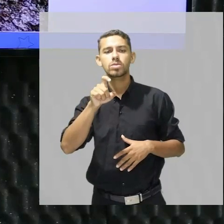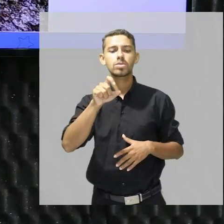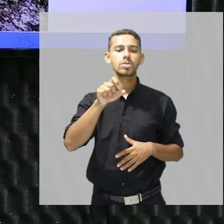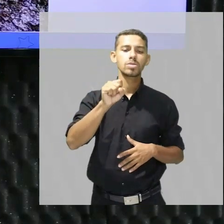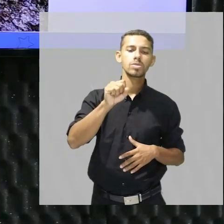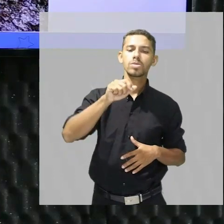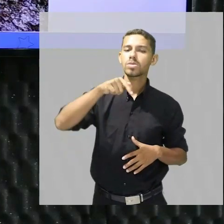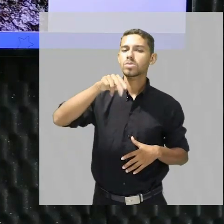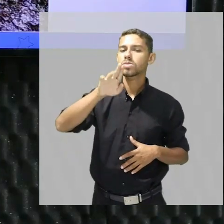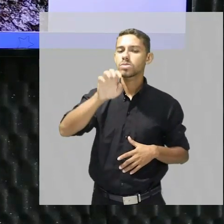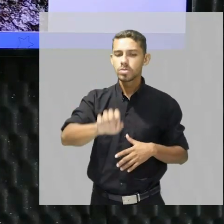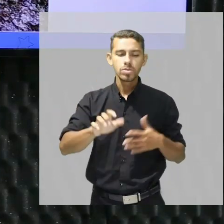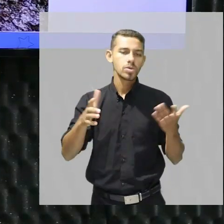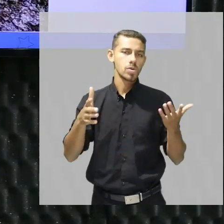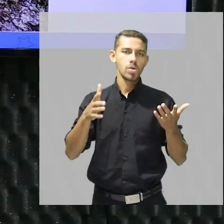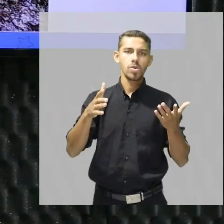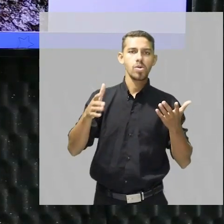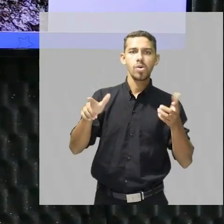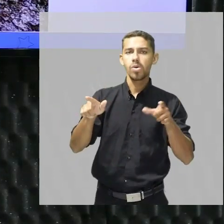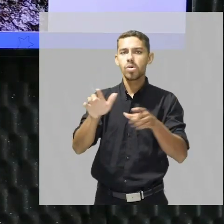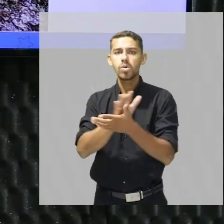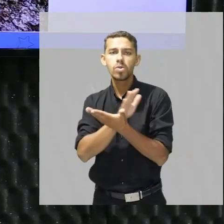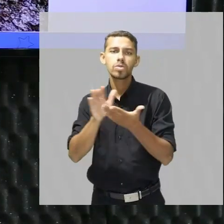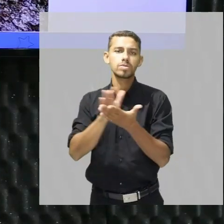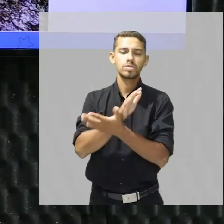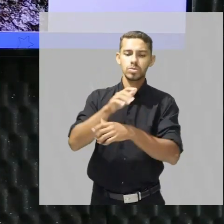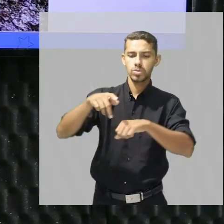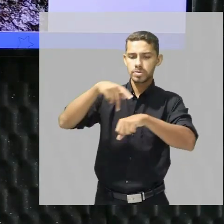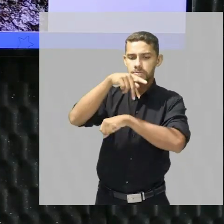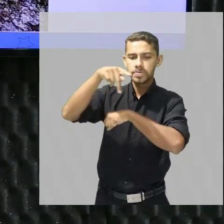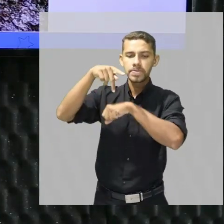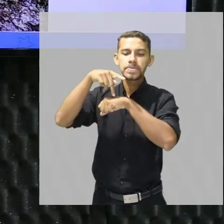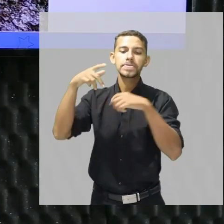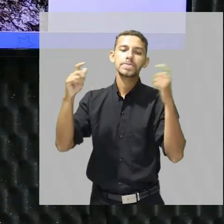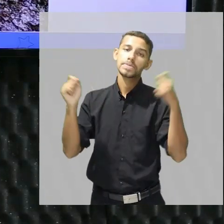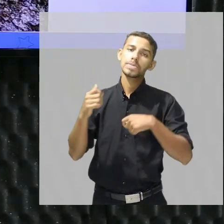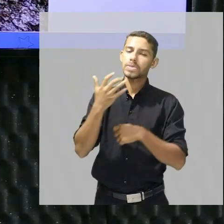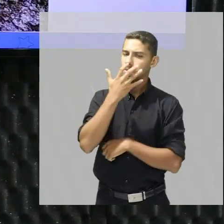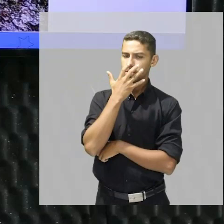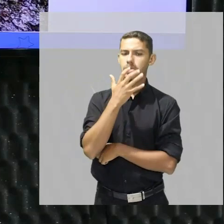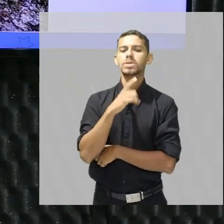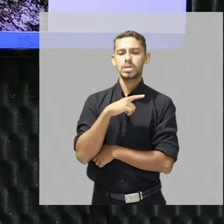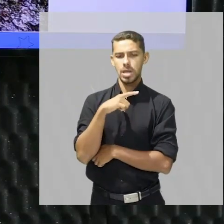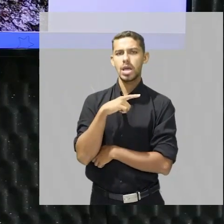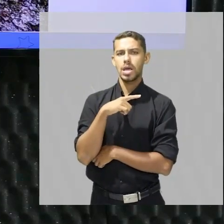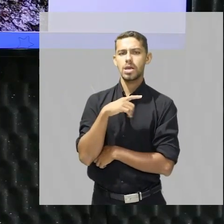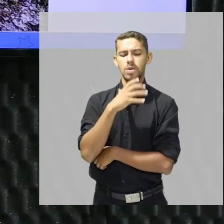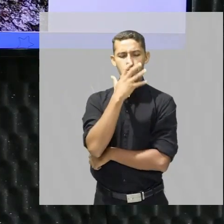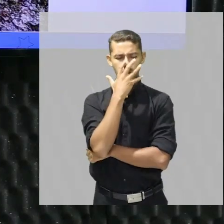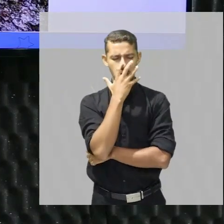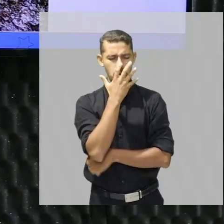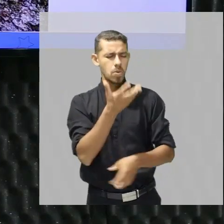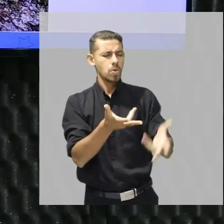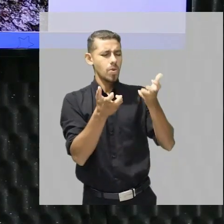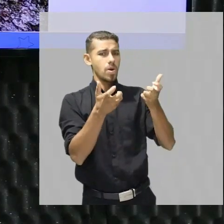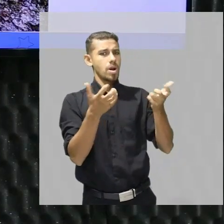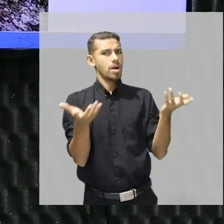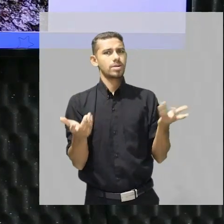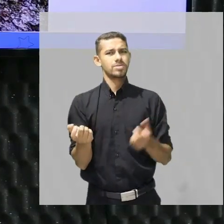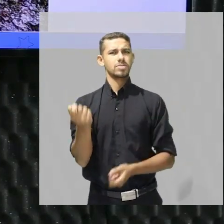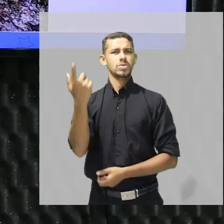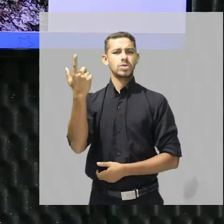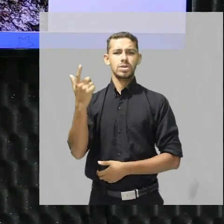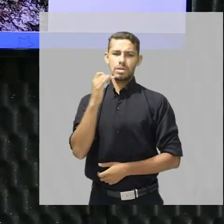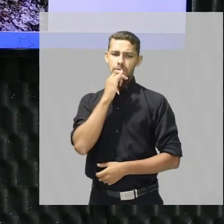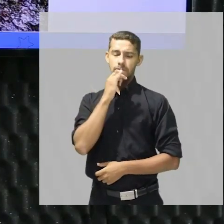algum parque, e aí você percebeu que existia essa estrutura, né? Que muitas pessoas confundem, chamam isso aí